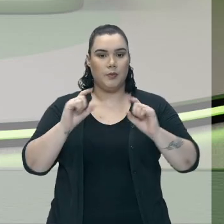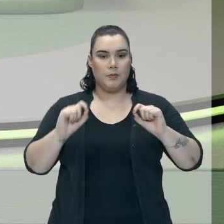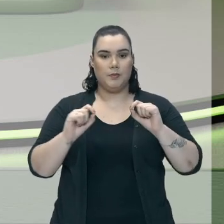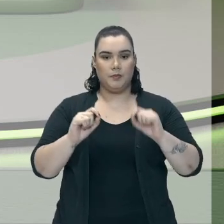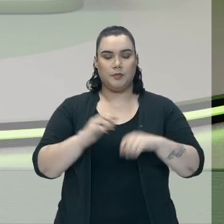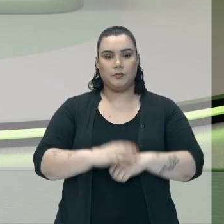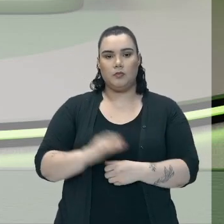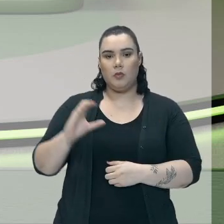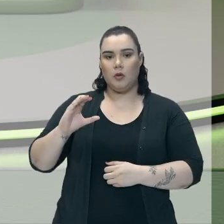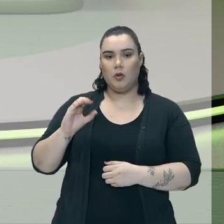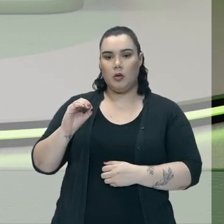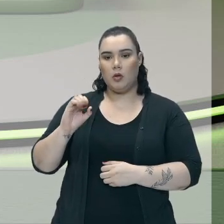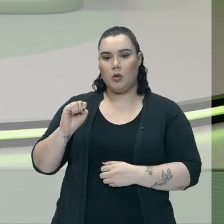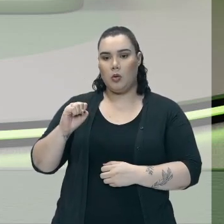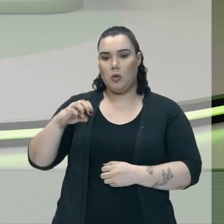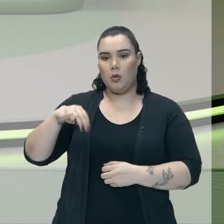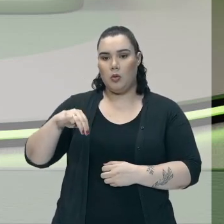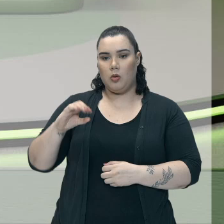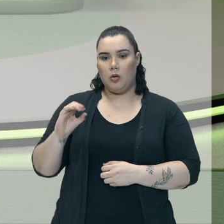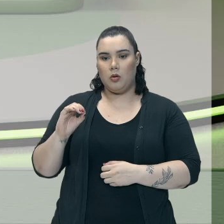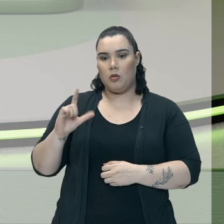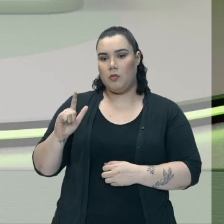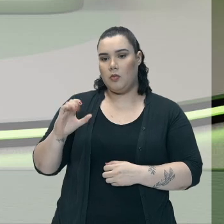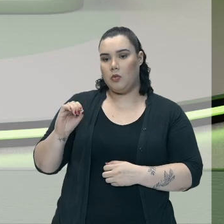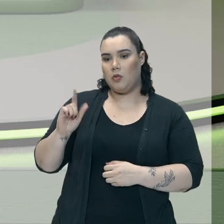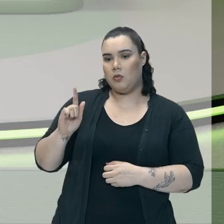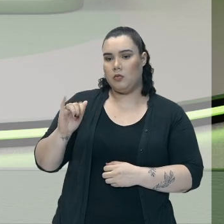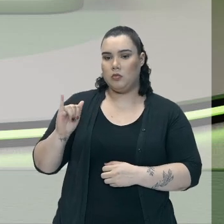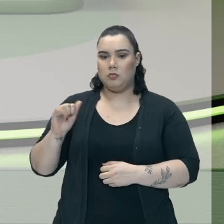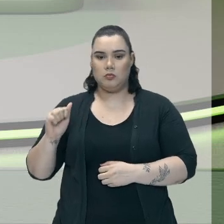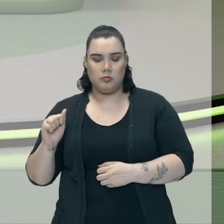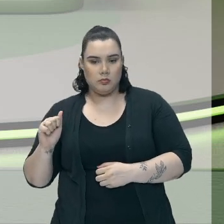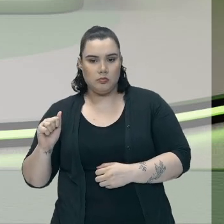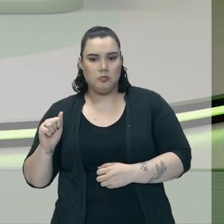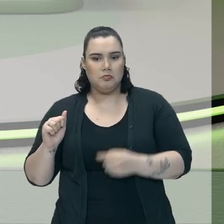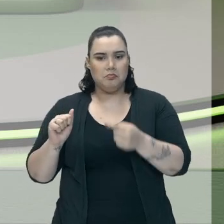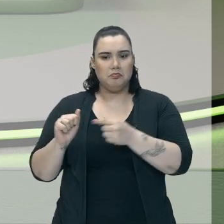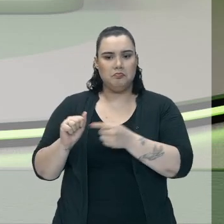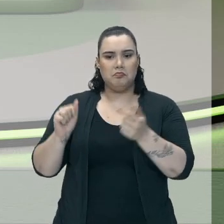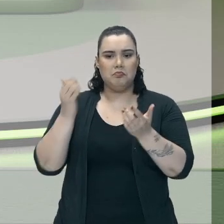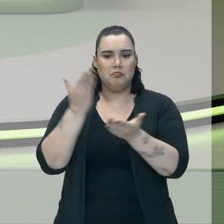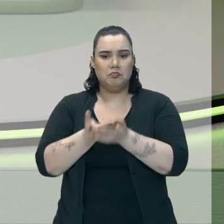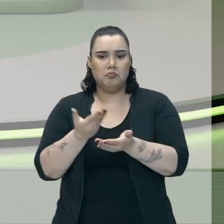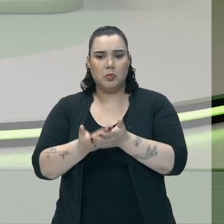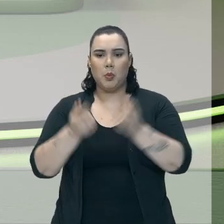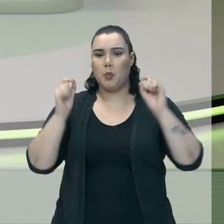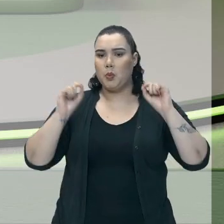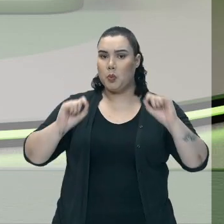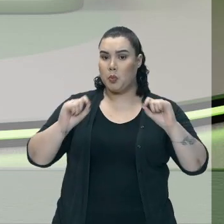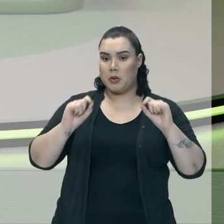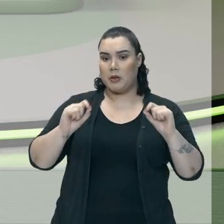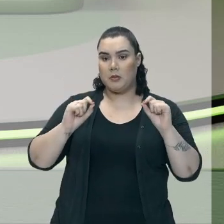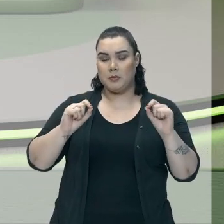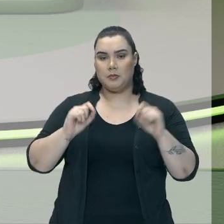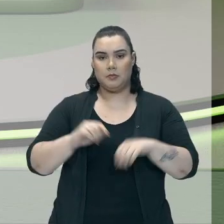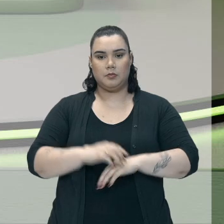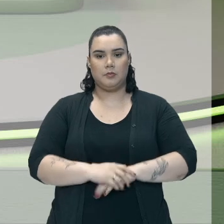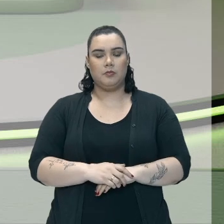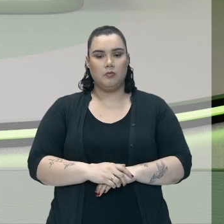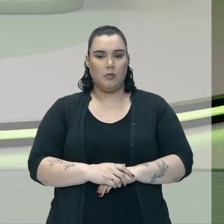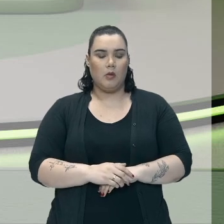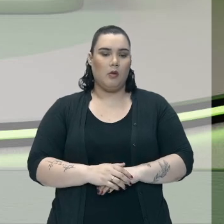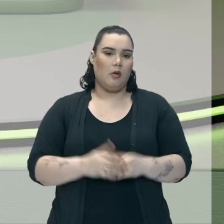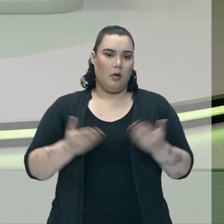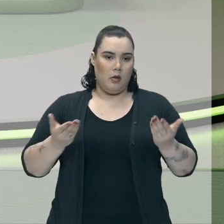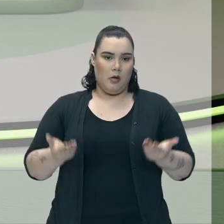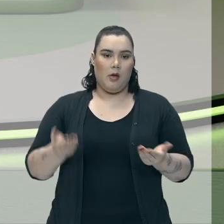que é a cosmologia. O que vai estudar então a cosmologia?